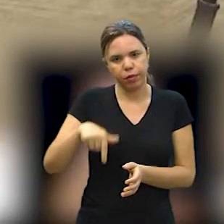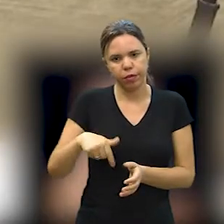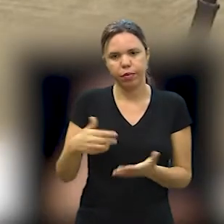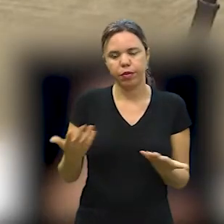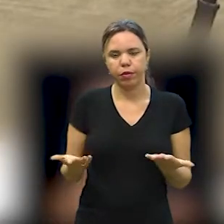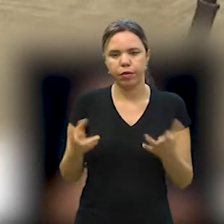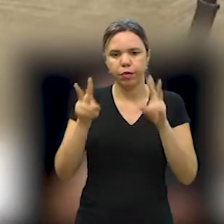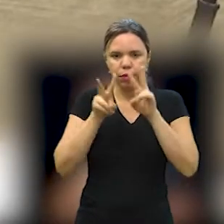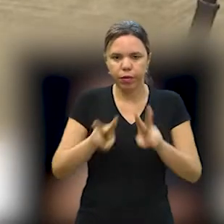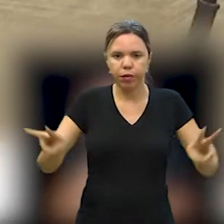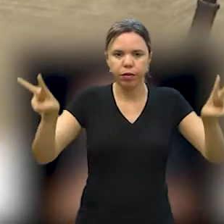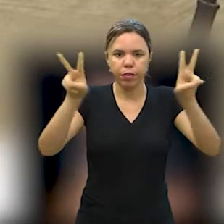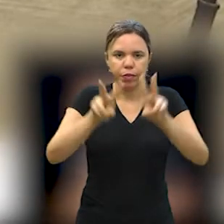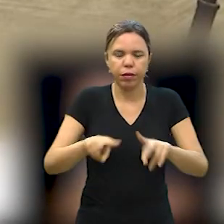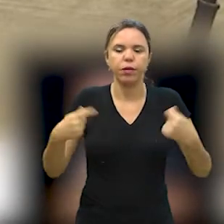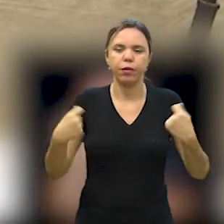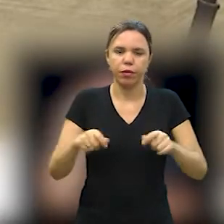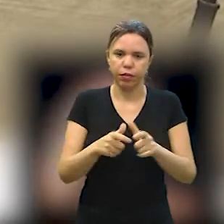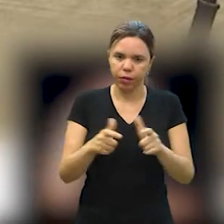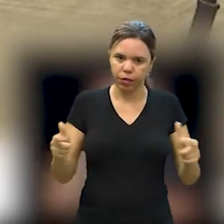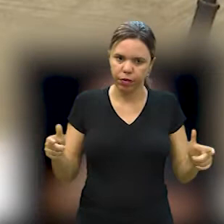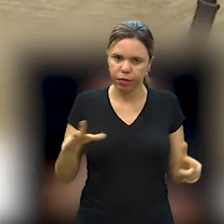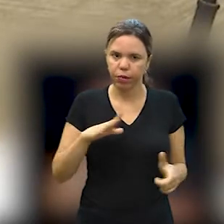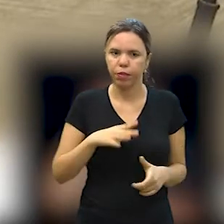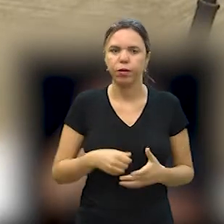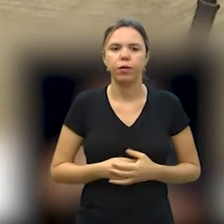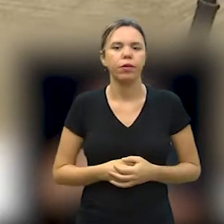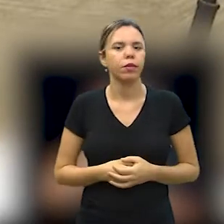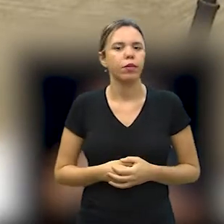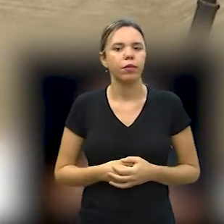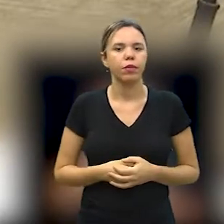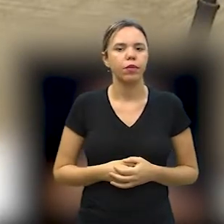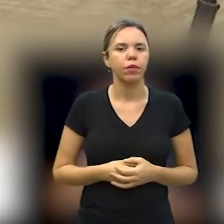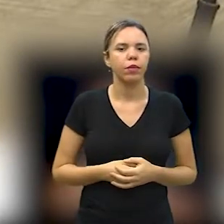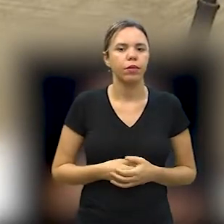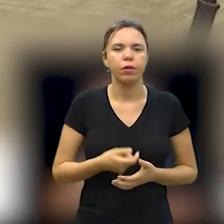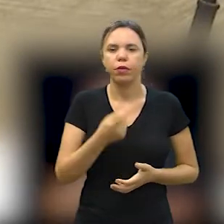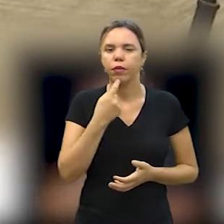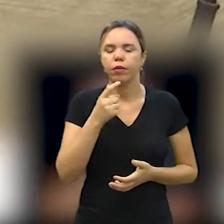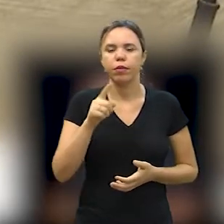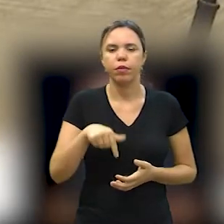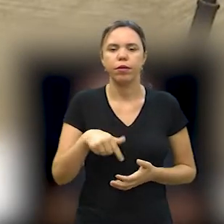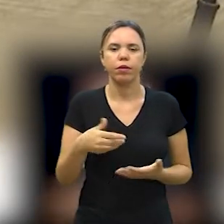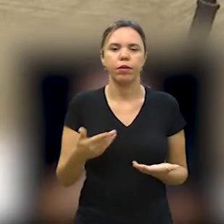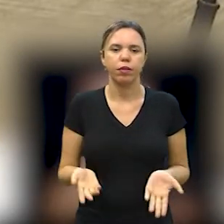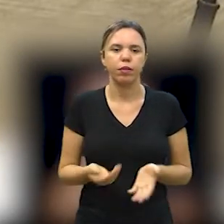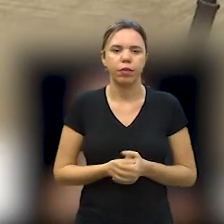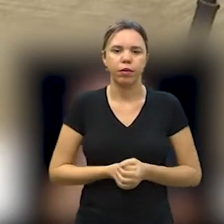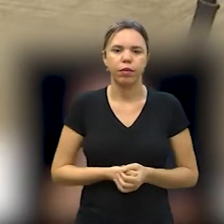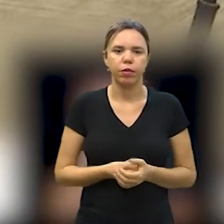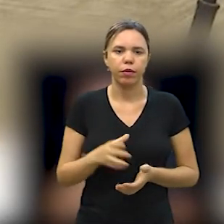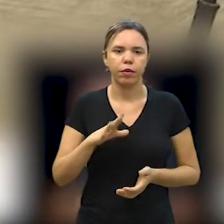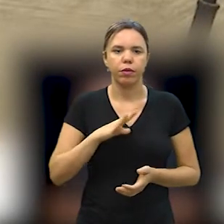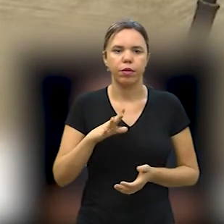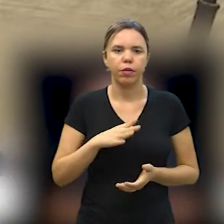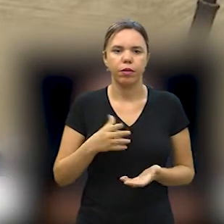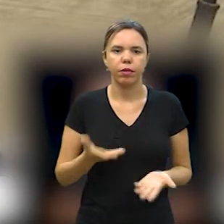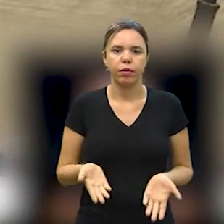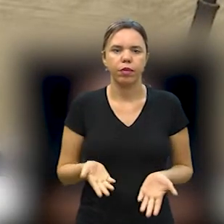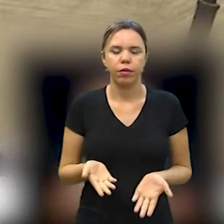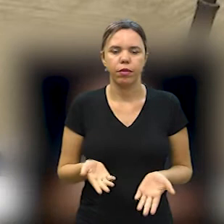Comissão essa visibilidade precisa aumentar na cidade pela sua Campinas né Essa